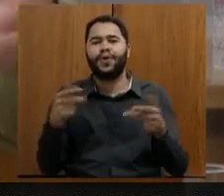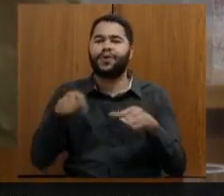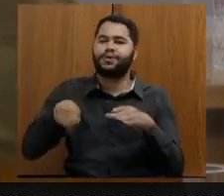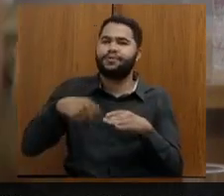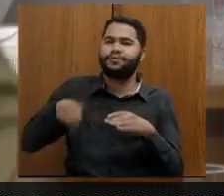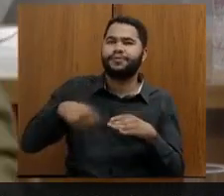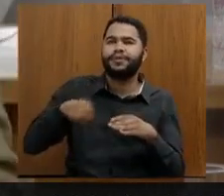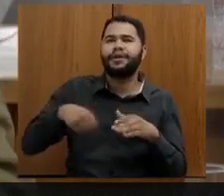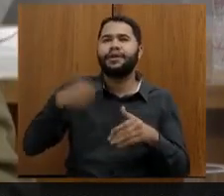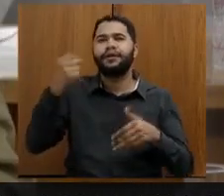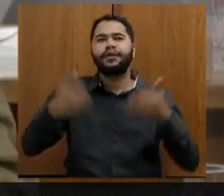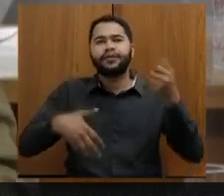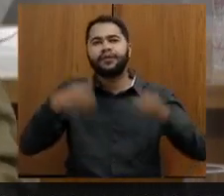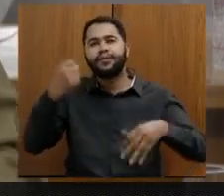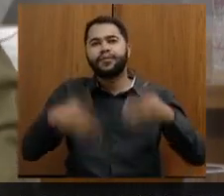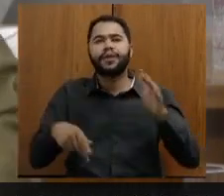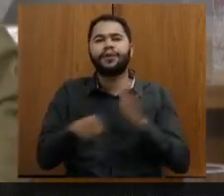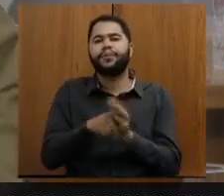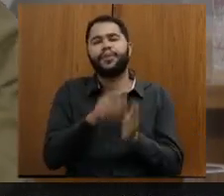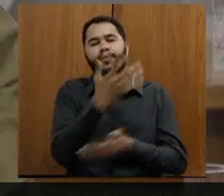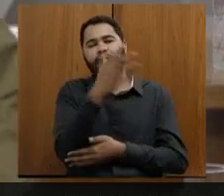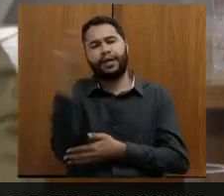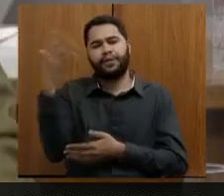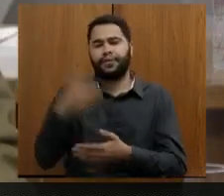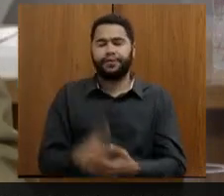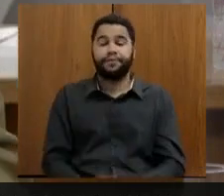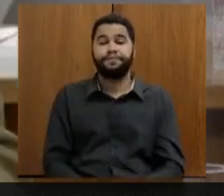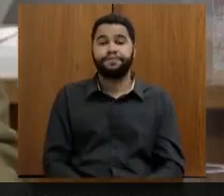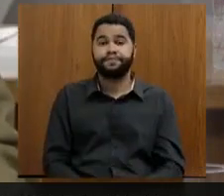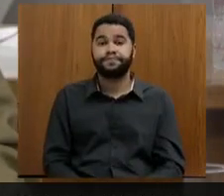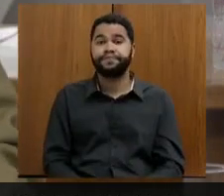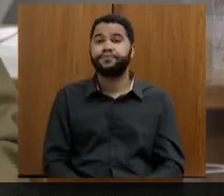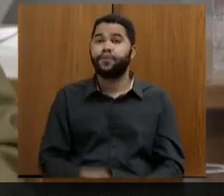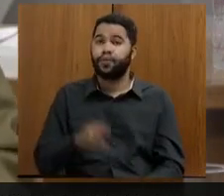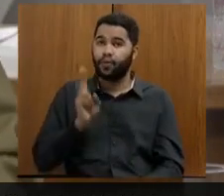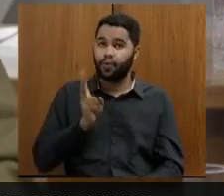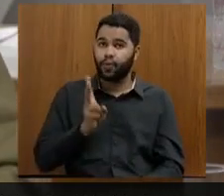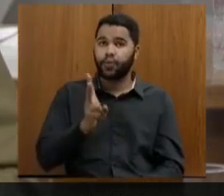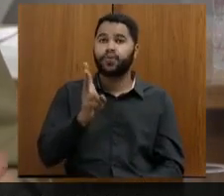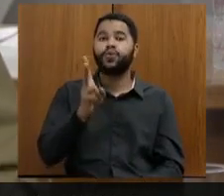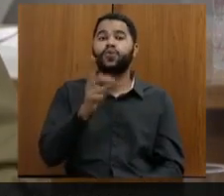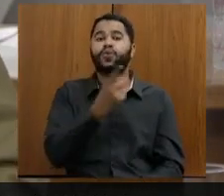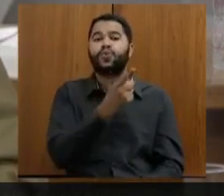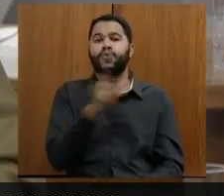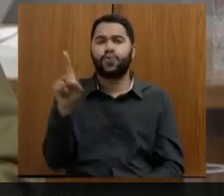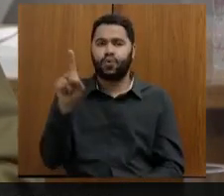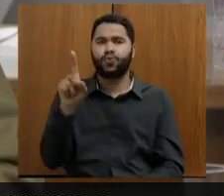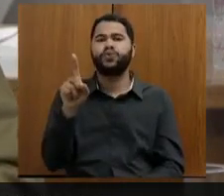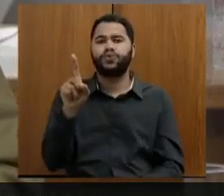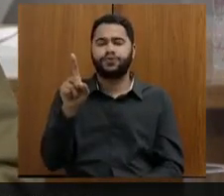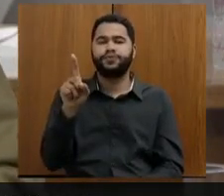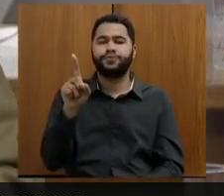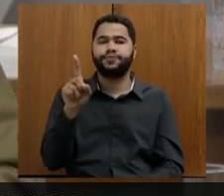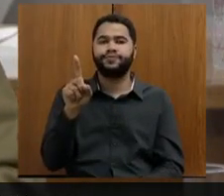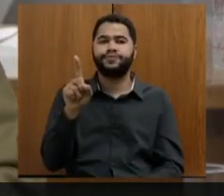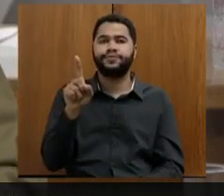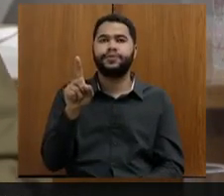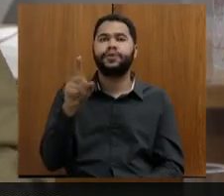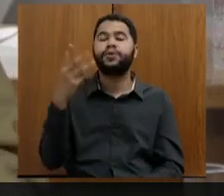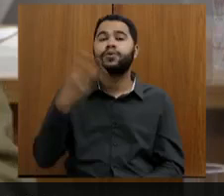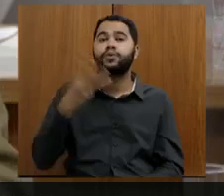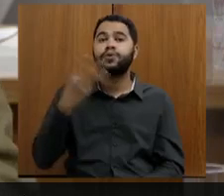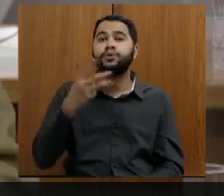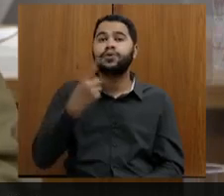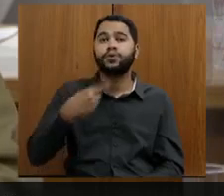gastronômicas e aí ela fala da natureza lá bom seguindo aí o último ponto no outro o